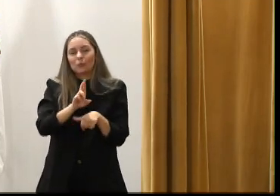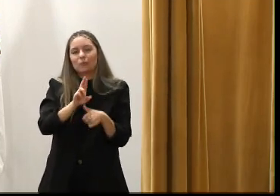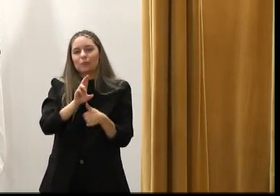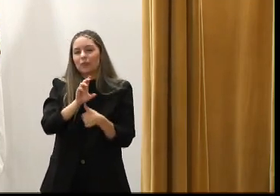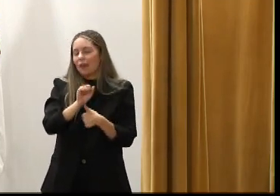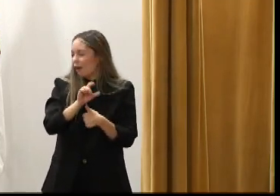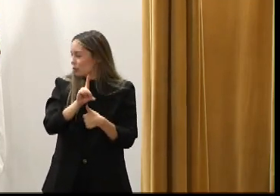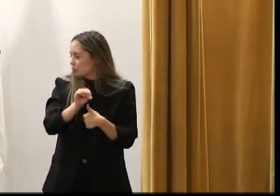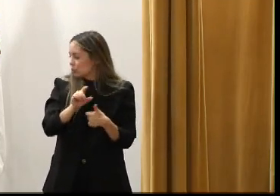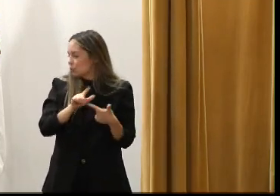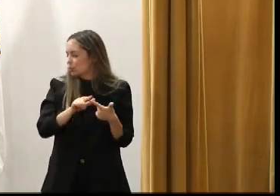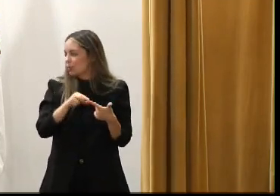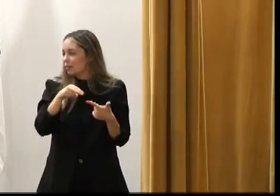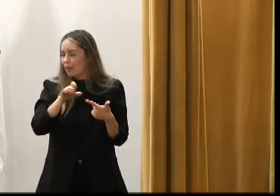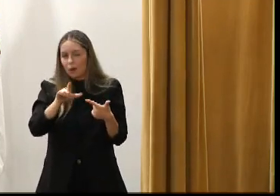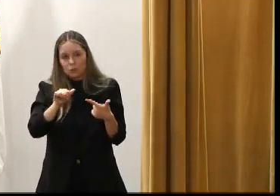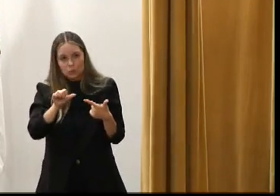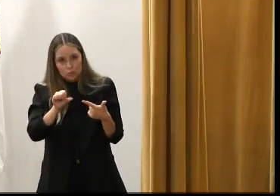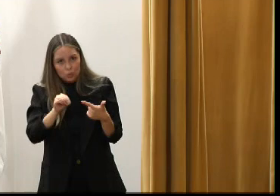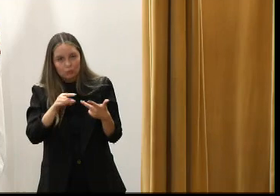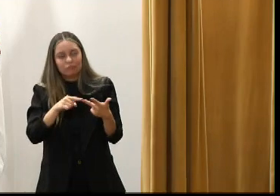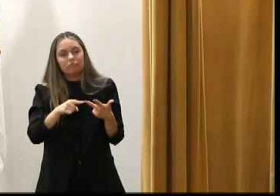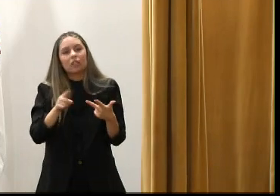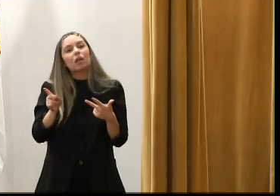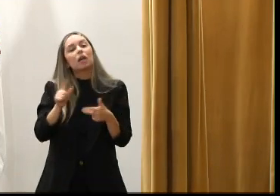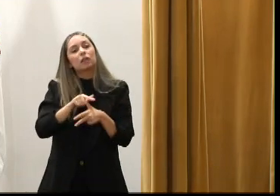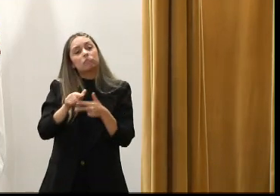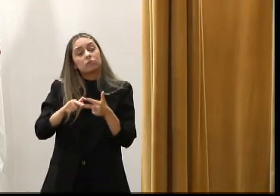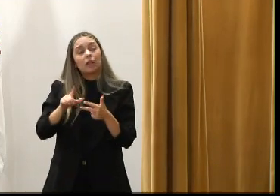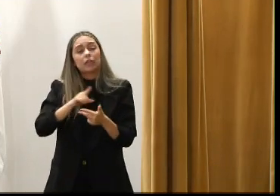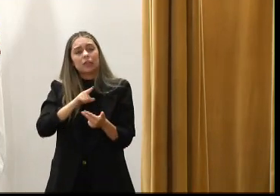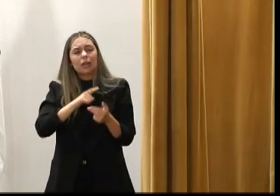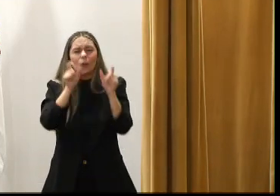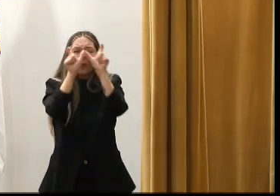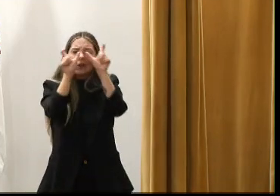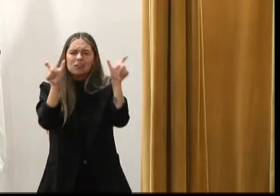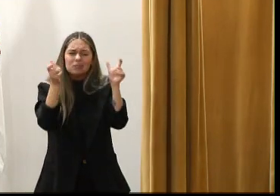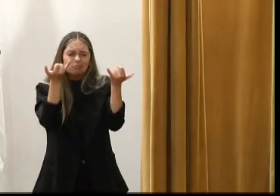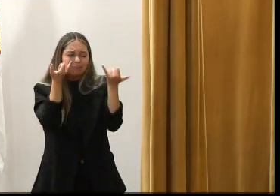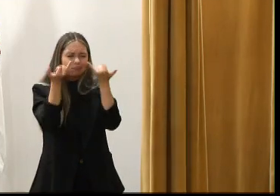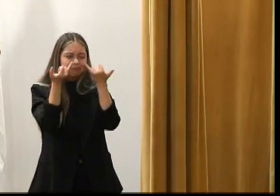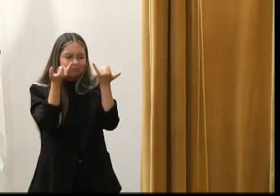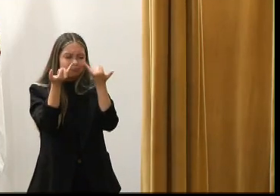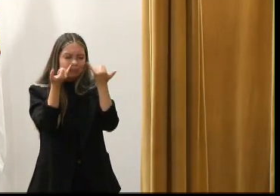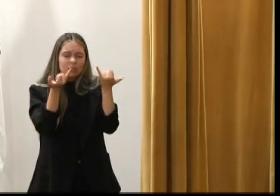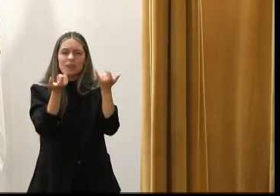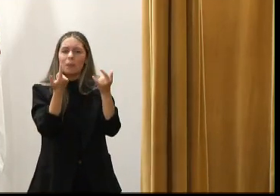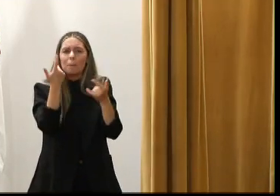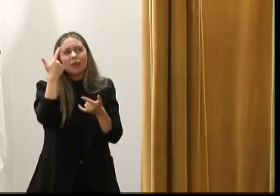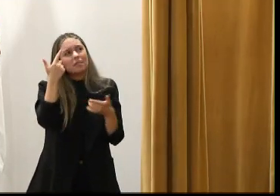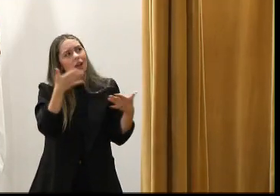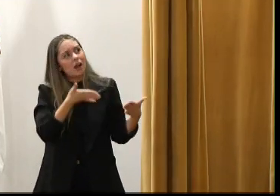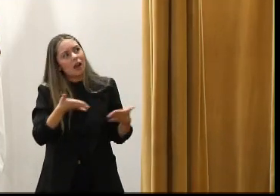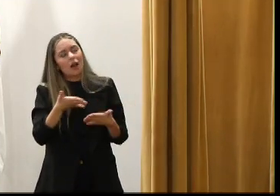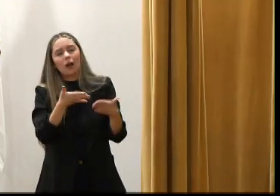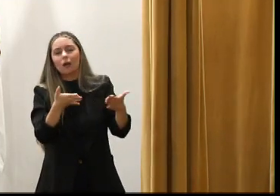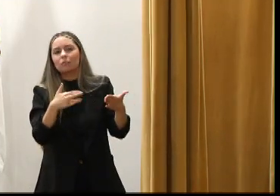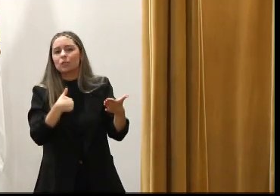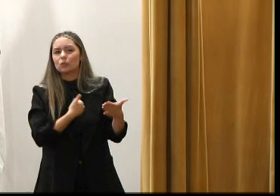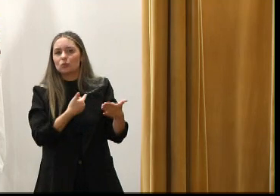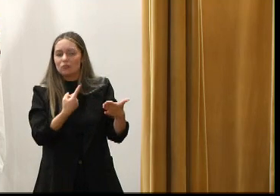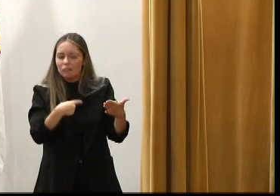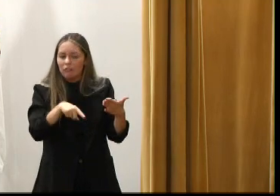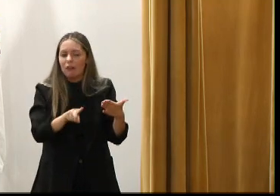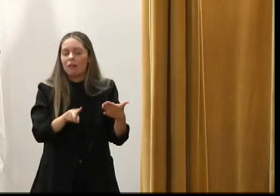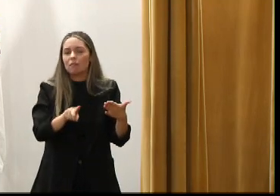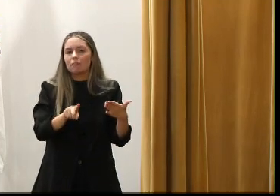Nelson, né? Por trazerem todo esse conhecimento para a gente, né? Nos fazer pensar realmente para que caminhos a gente está seguindo aí, para onde